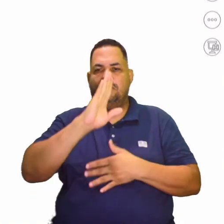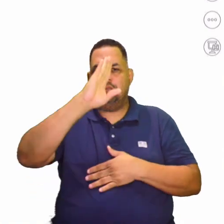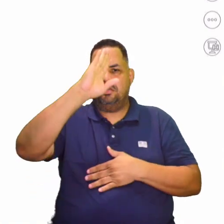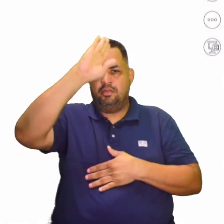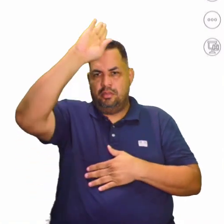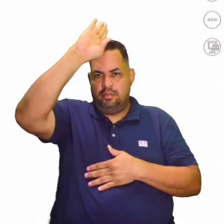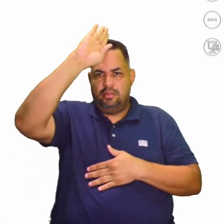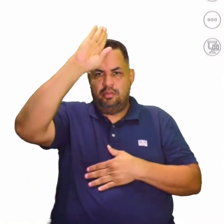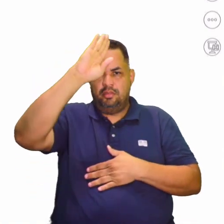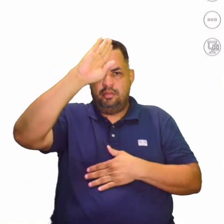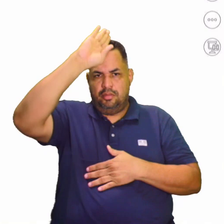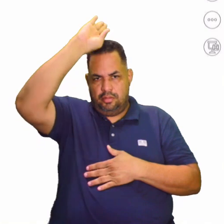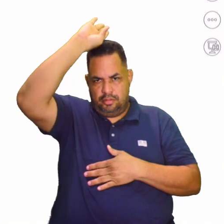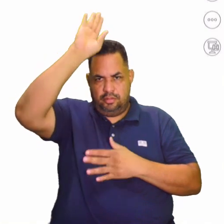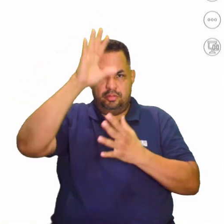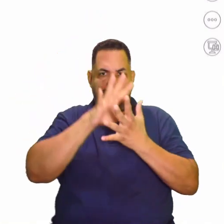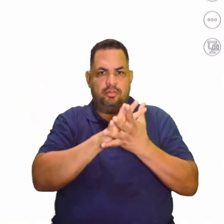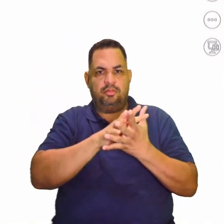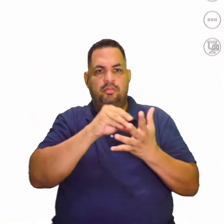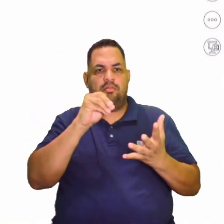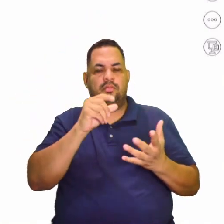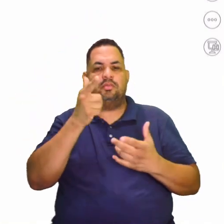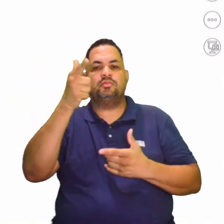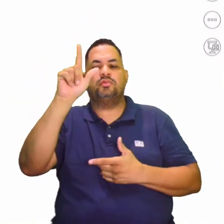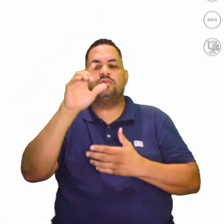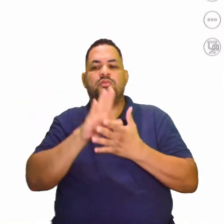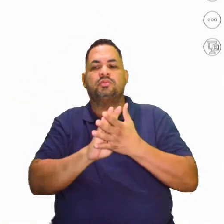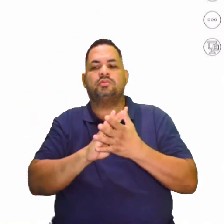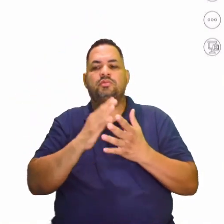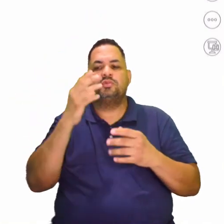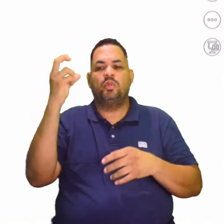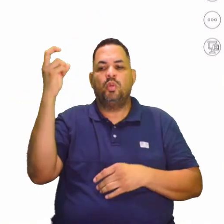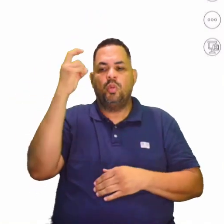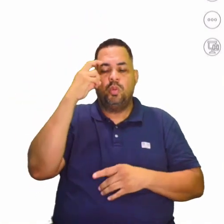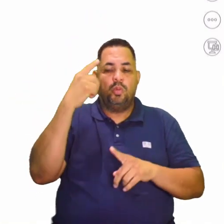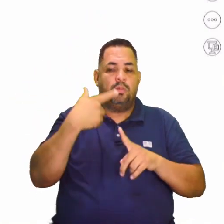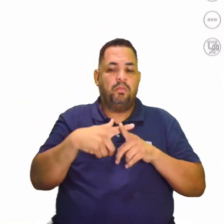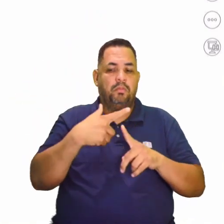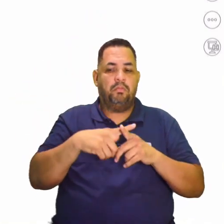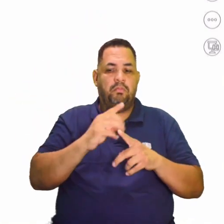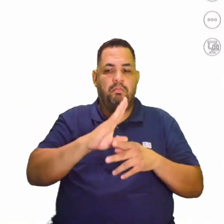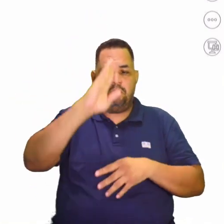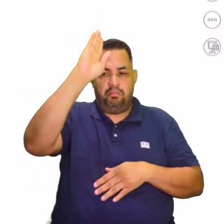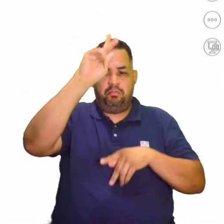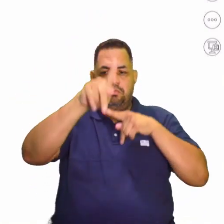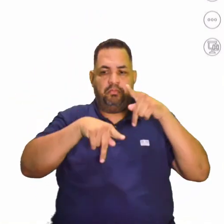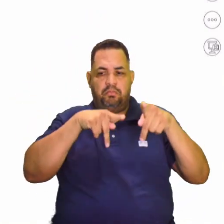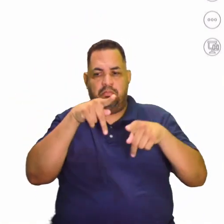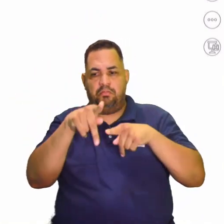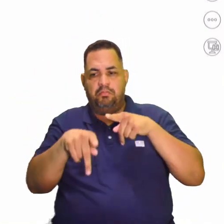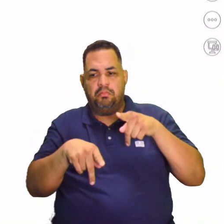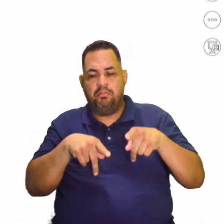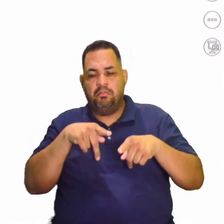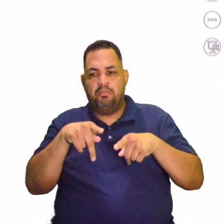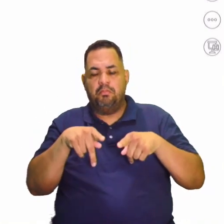sempre buscou, né, imitar as outras culturas, porque os romanos foram os povos que mais